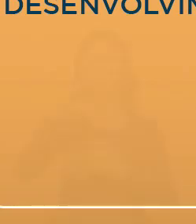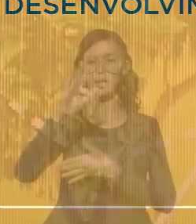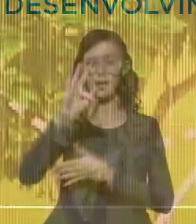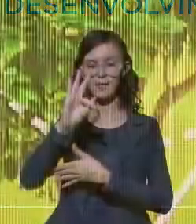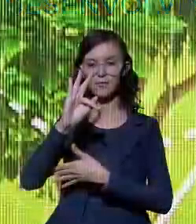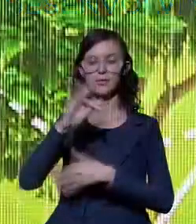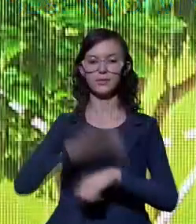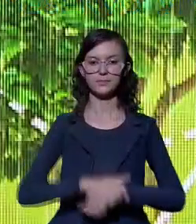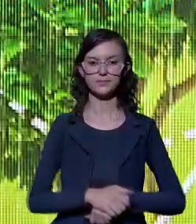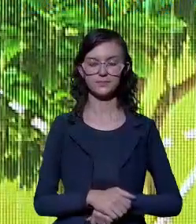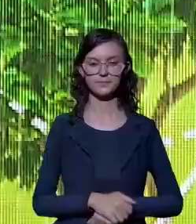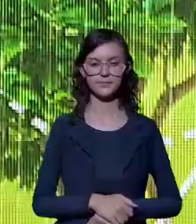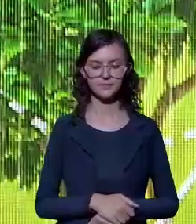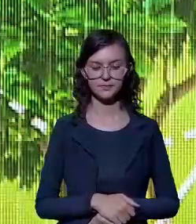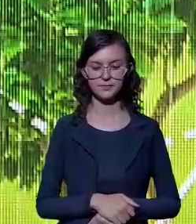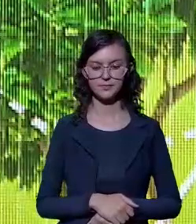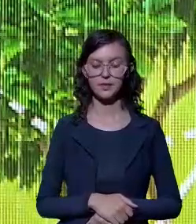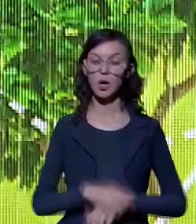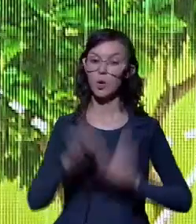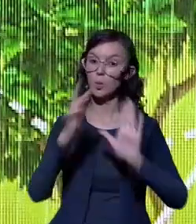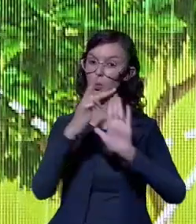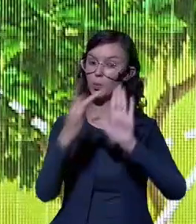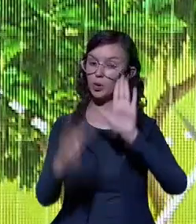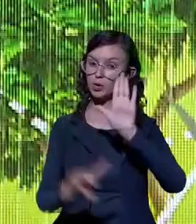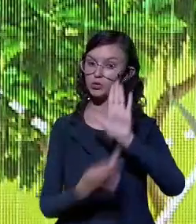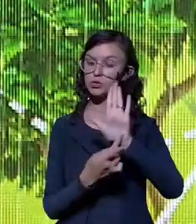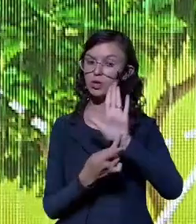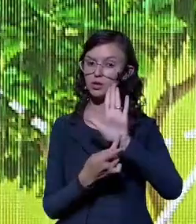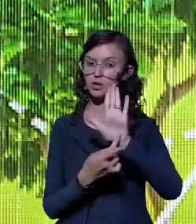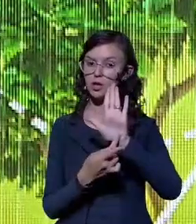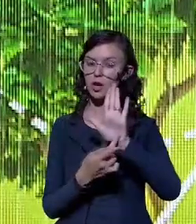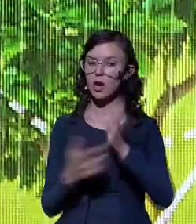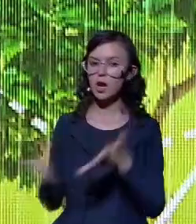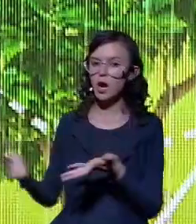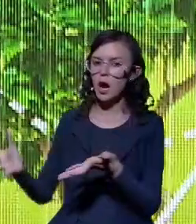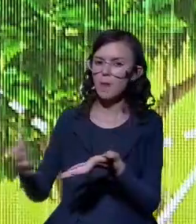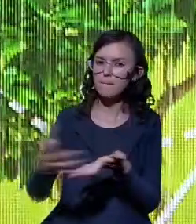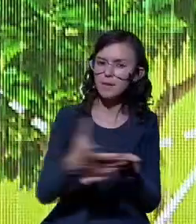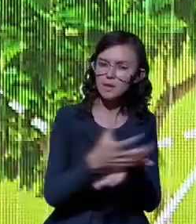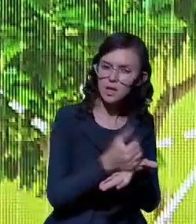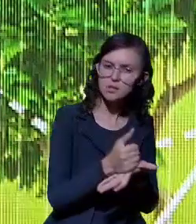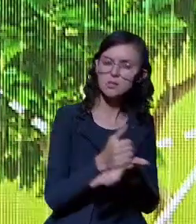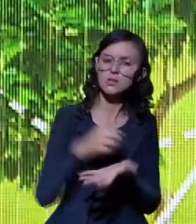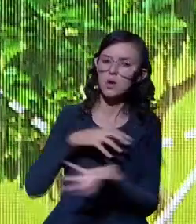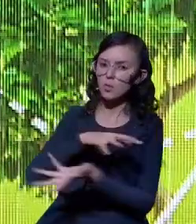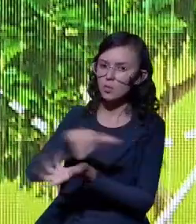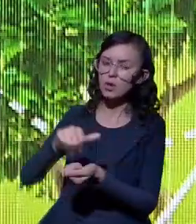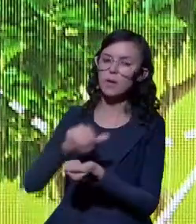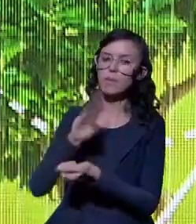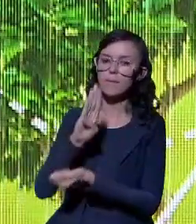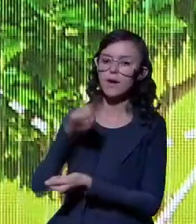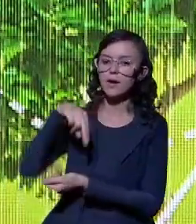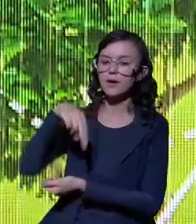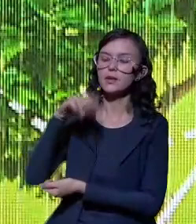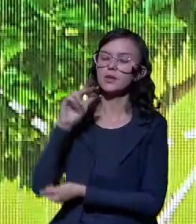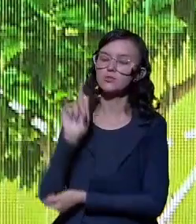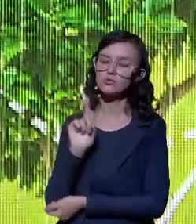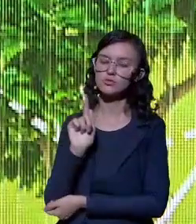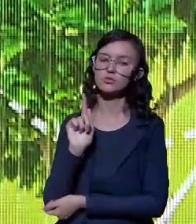E o projeto é o projeto Captação Internacional do Banco, BDMG,